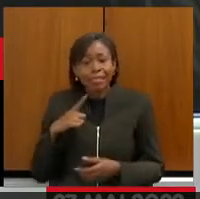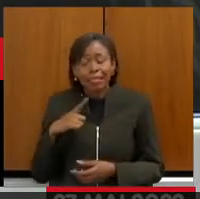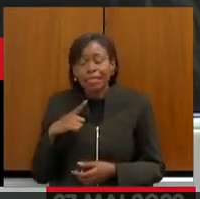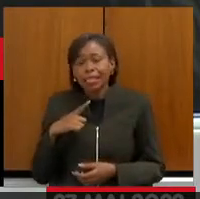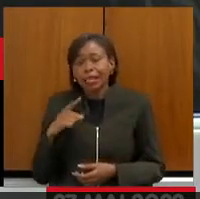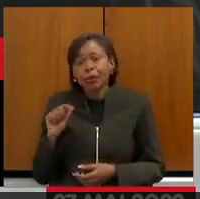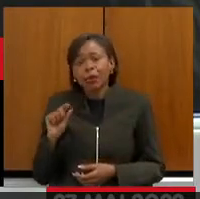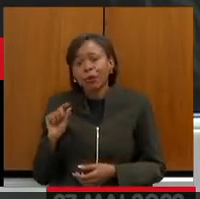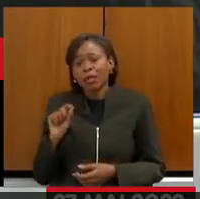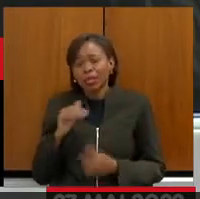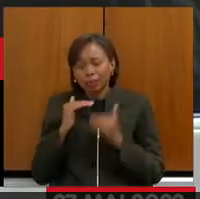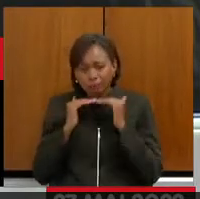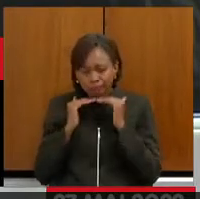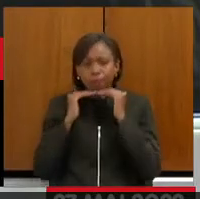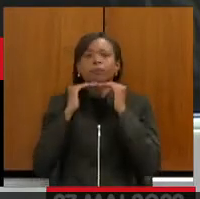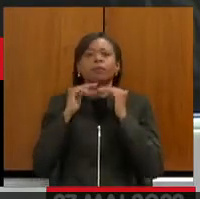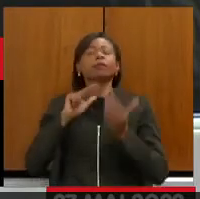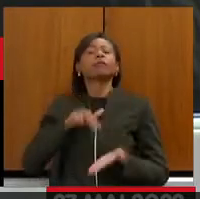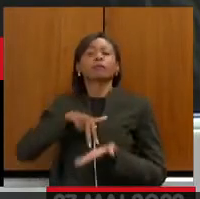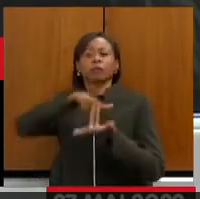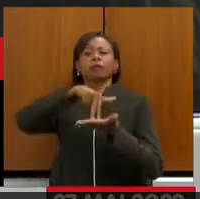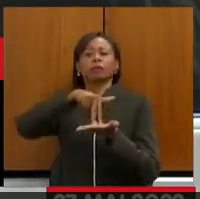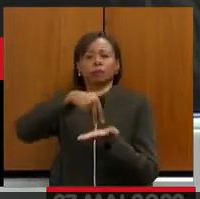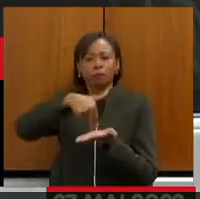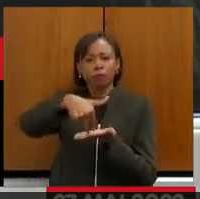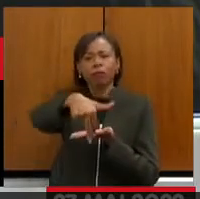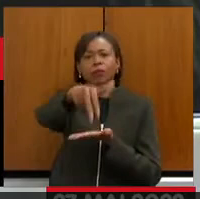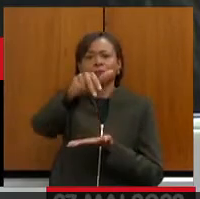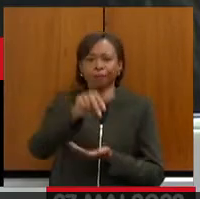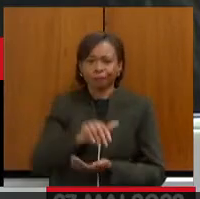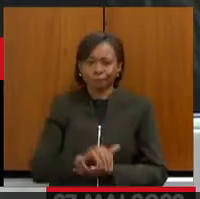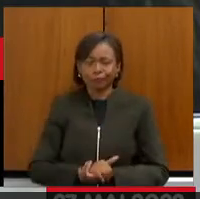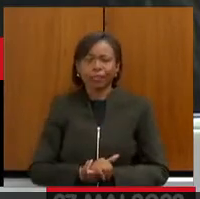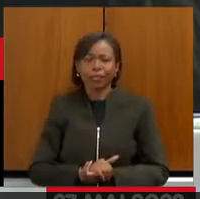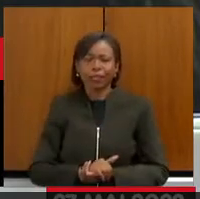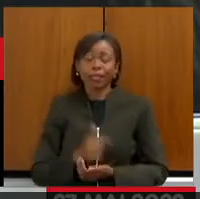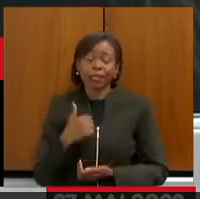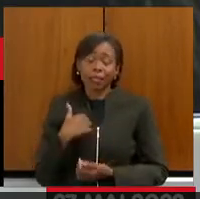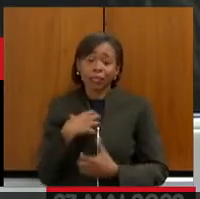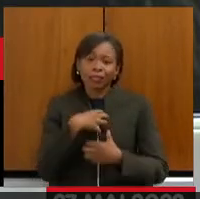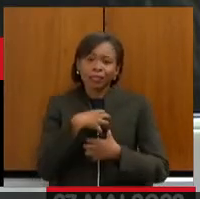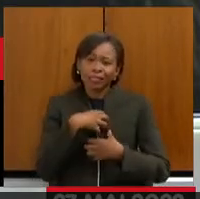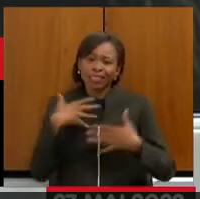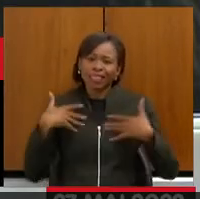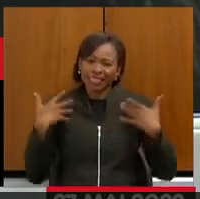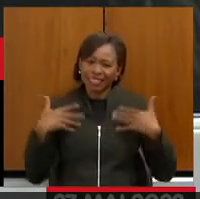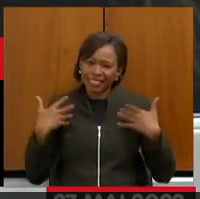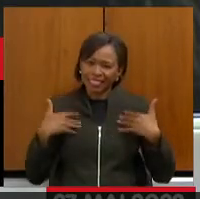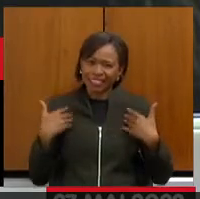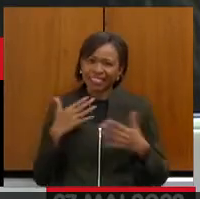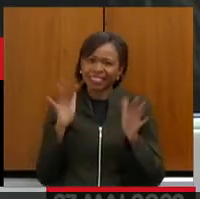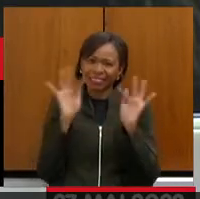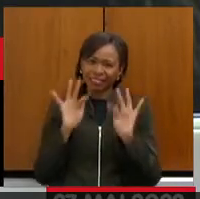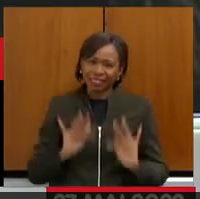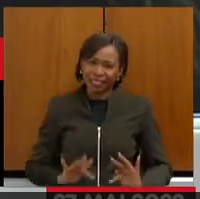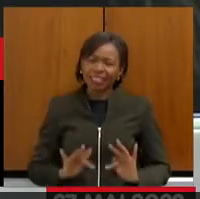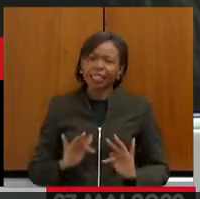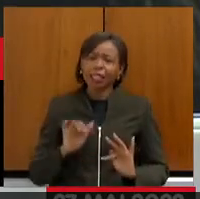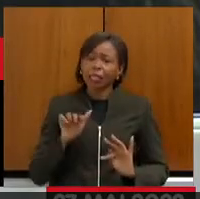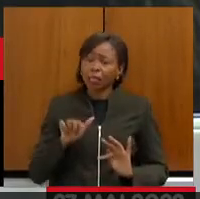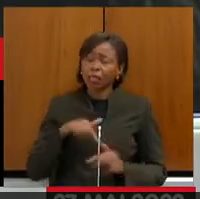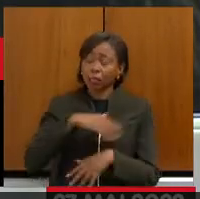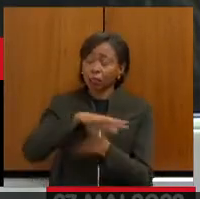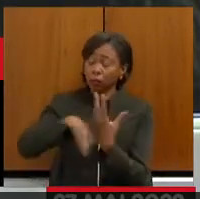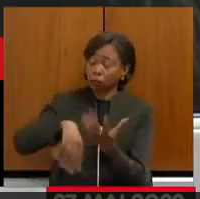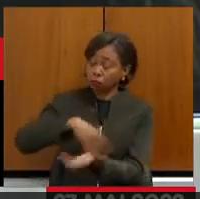levantar a cabeça e seguir em frente e me alegra não meio desse caos todo que